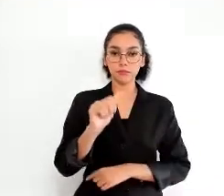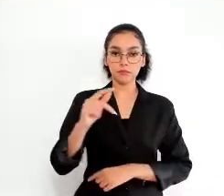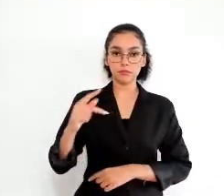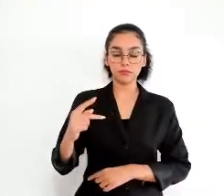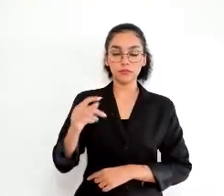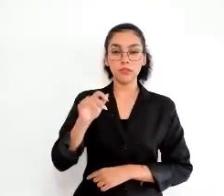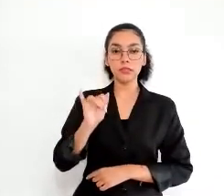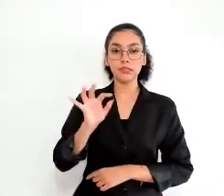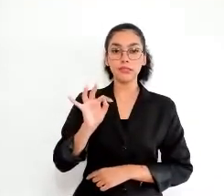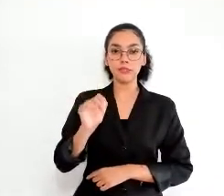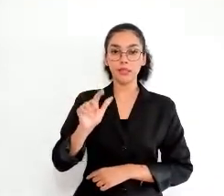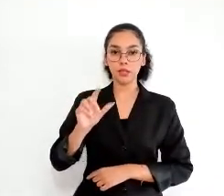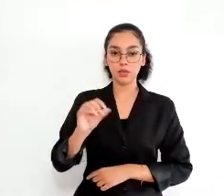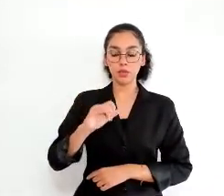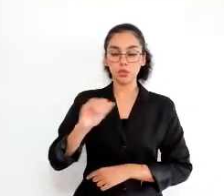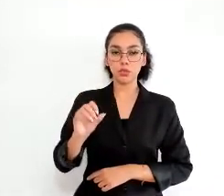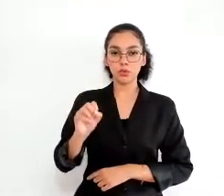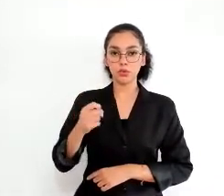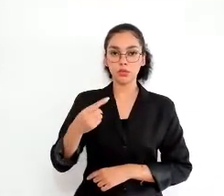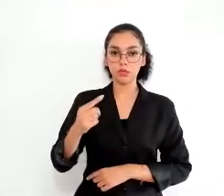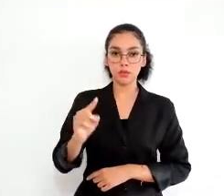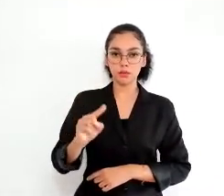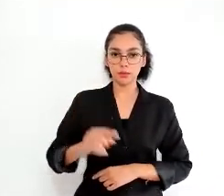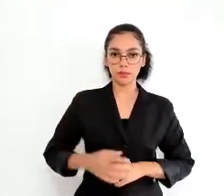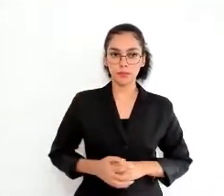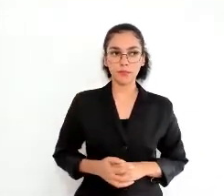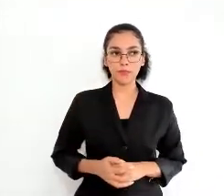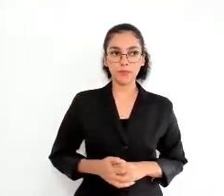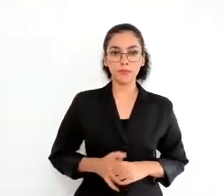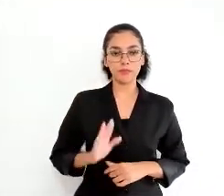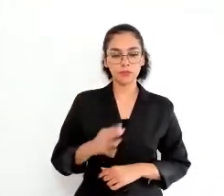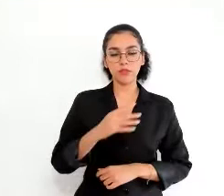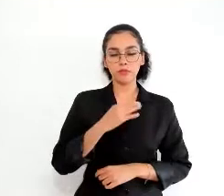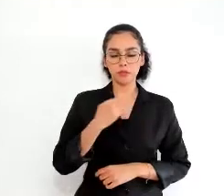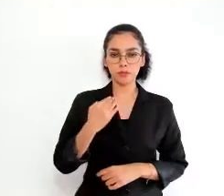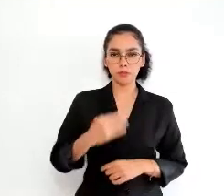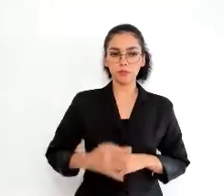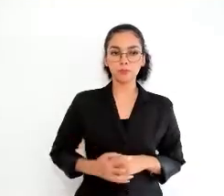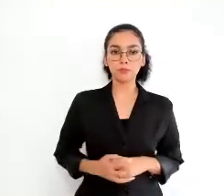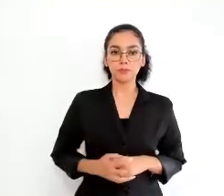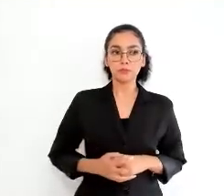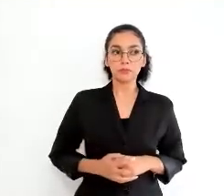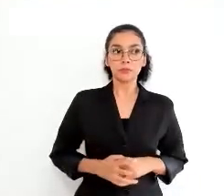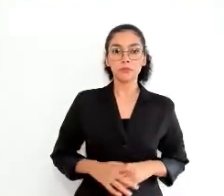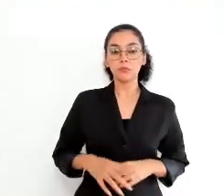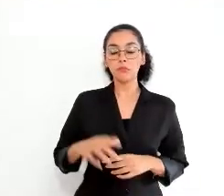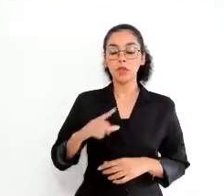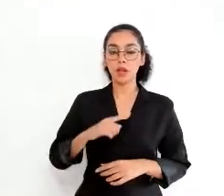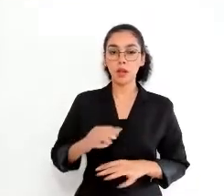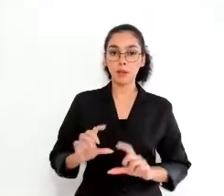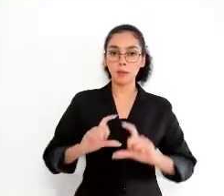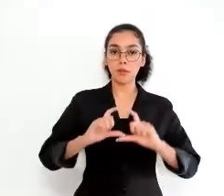José Medeiros Pinheiro, em memoriam. Com a Medalha do Mérito Judiciário